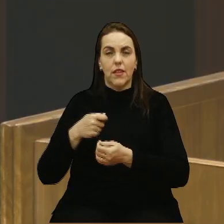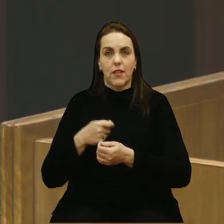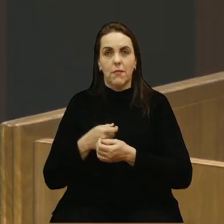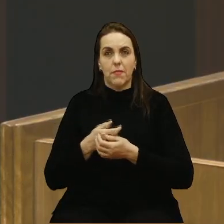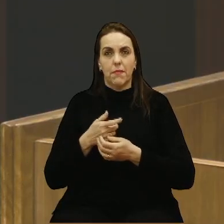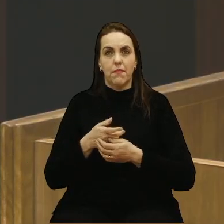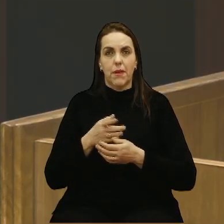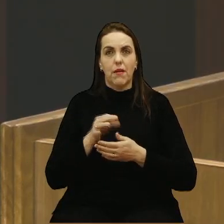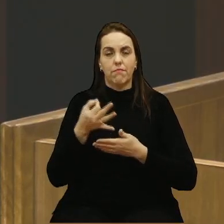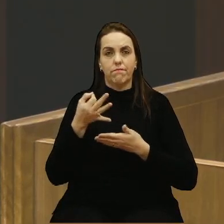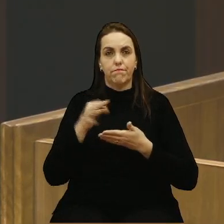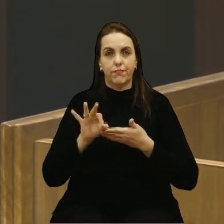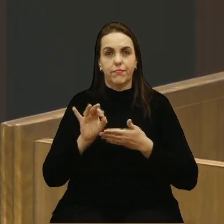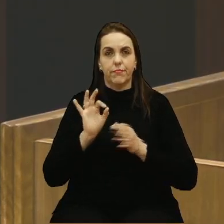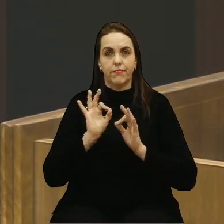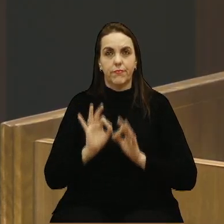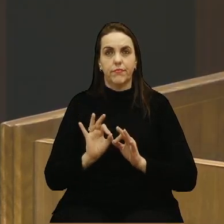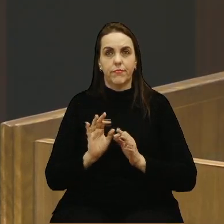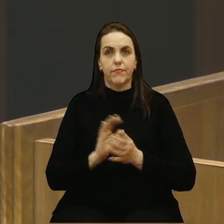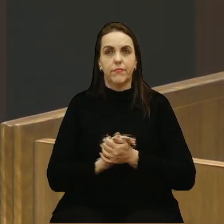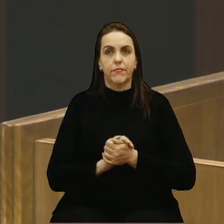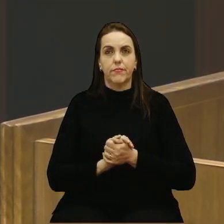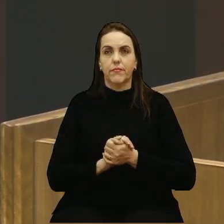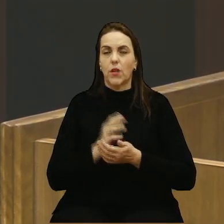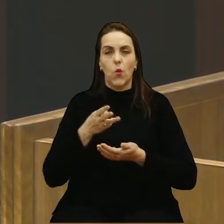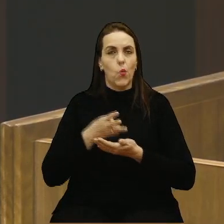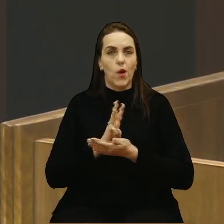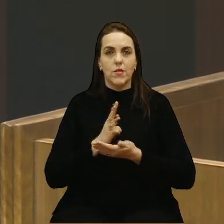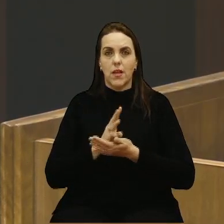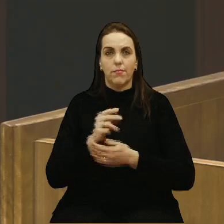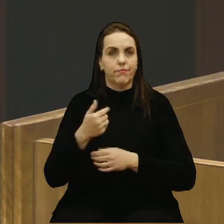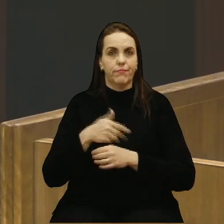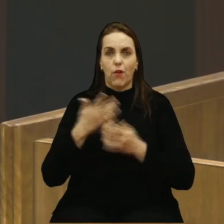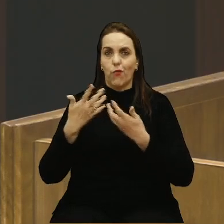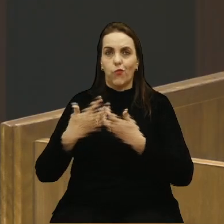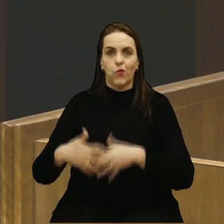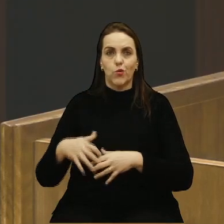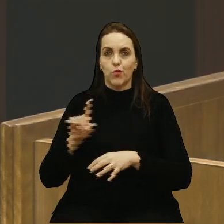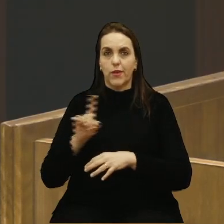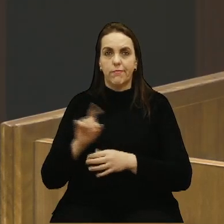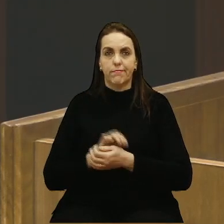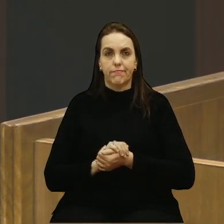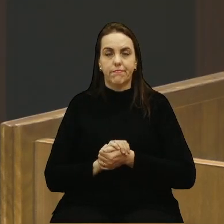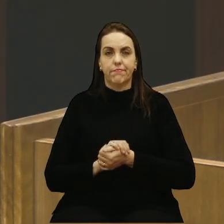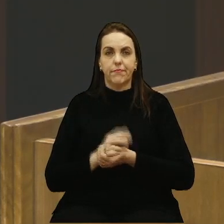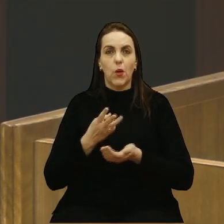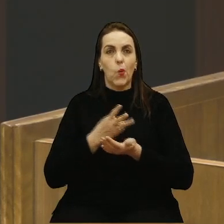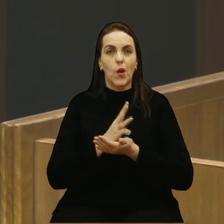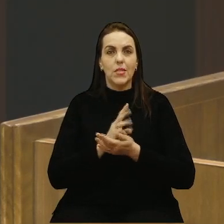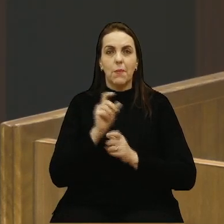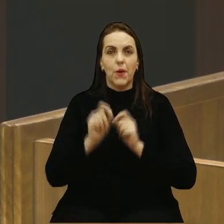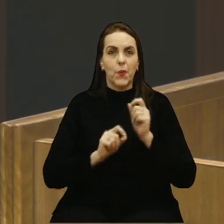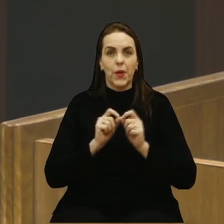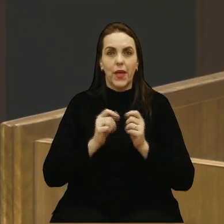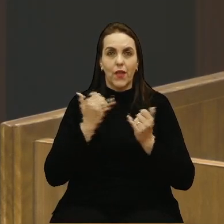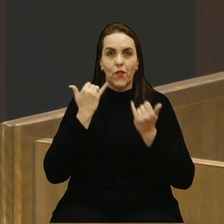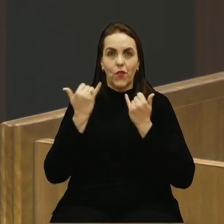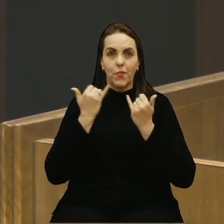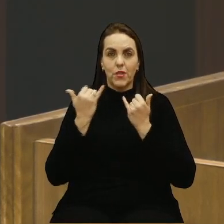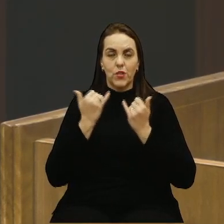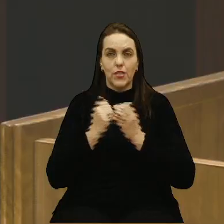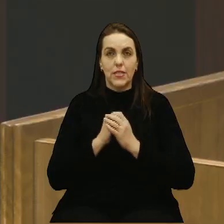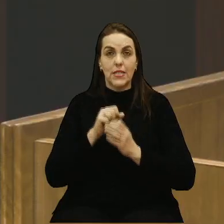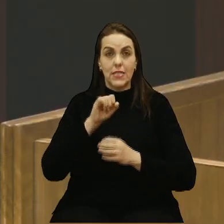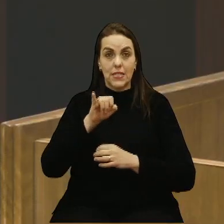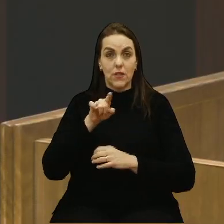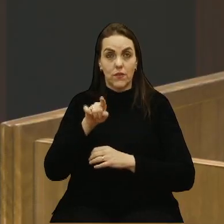essa informação. E o WhatsApp não está em funcionamento. Lá no WhatsApp, recebe a seguinte informação. Se